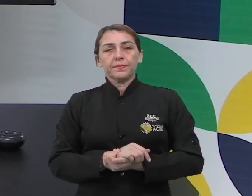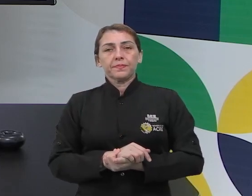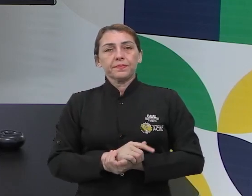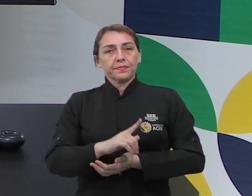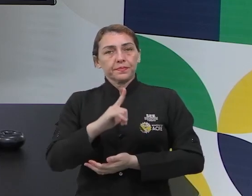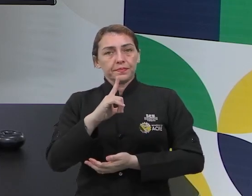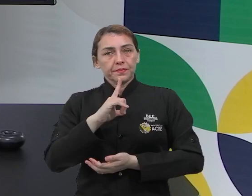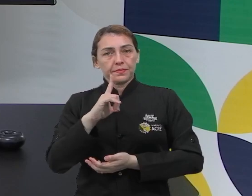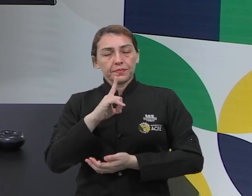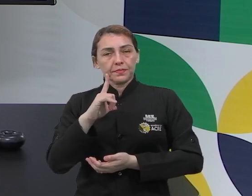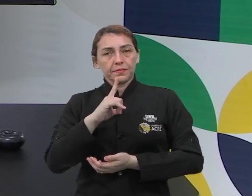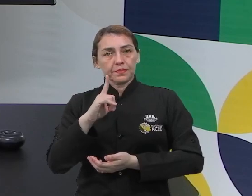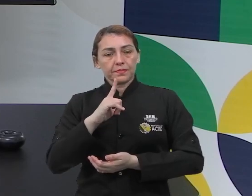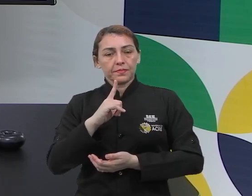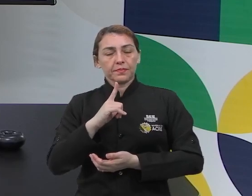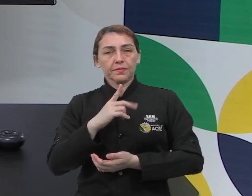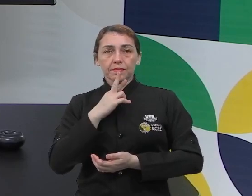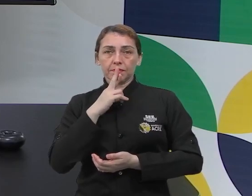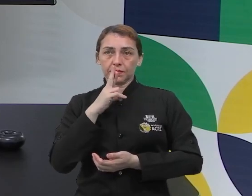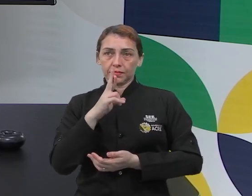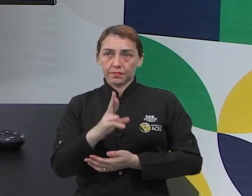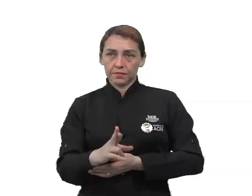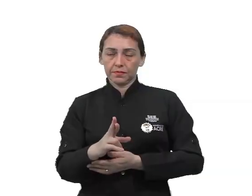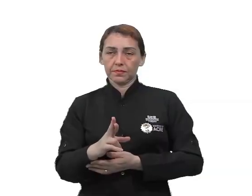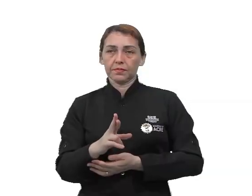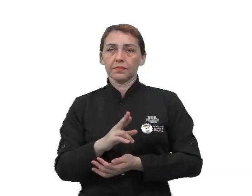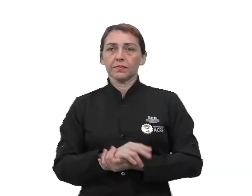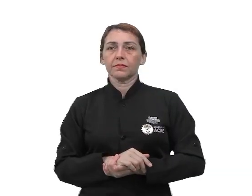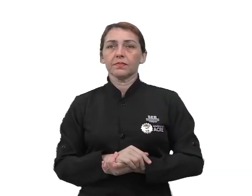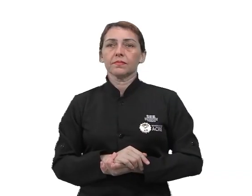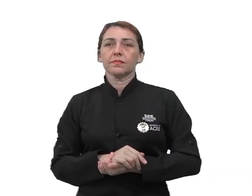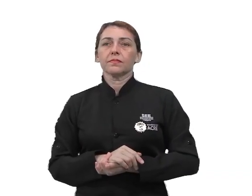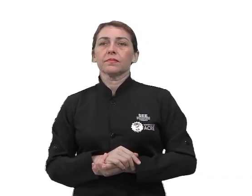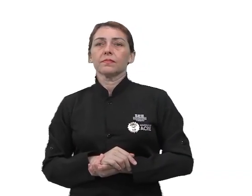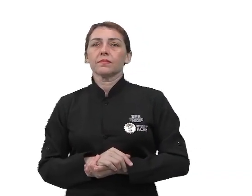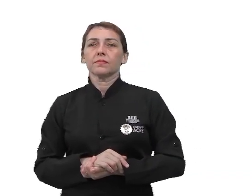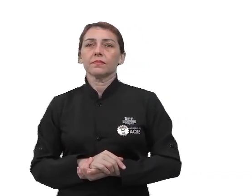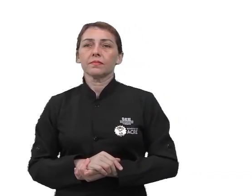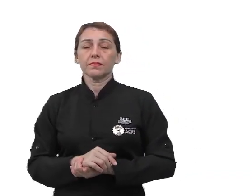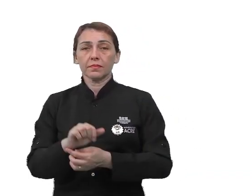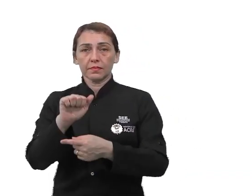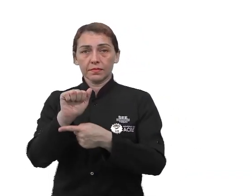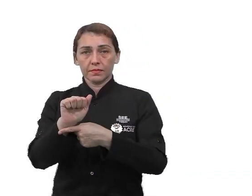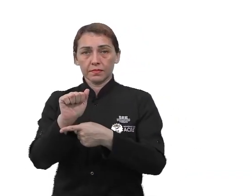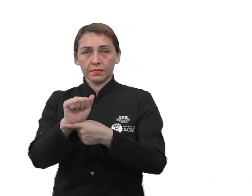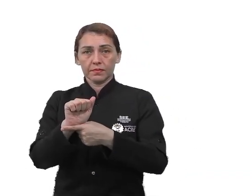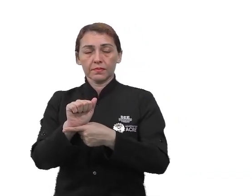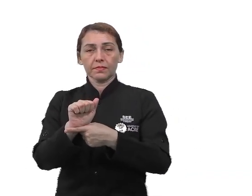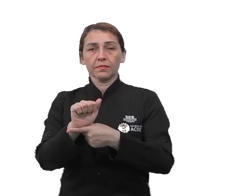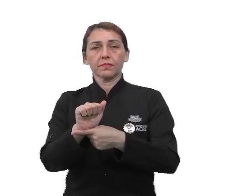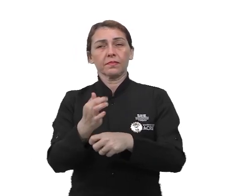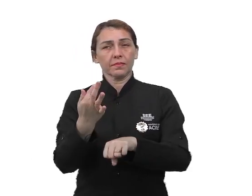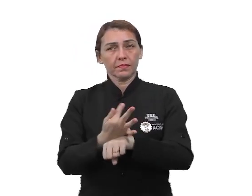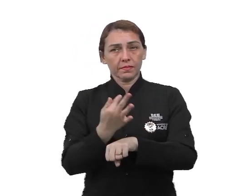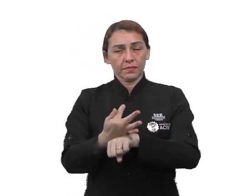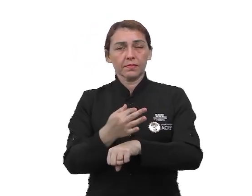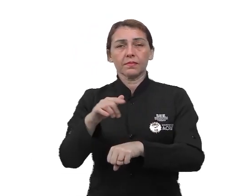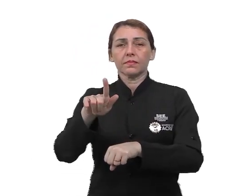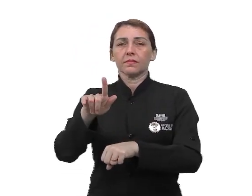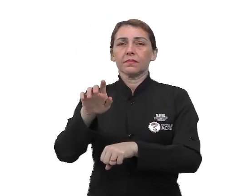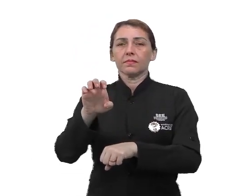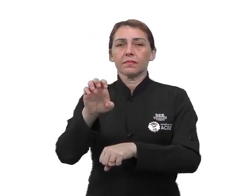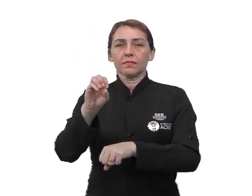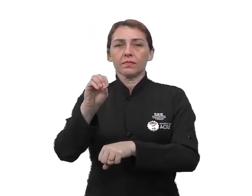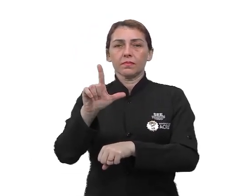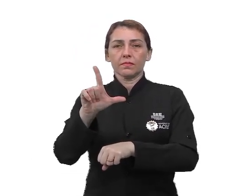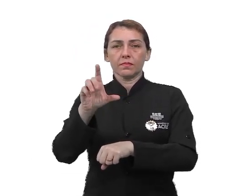nós temos aqui, como gabarito da questão, já vou falar para vocês, a letra A, que é o quê? Resistência geológica. O que